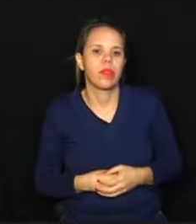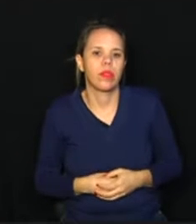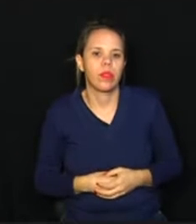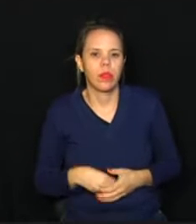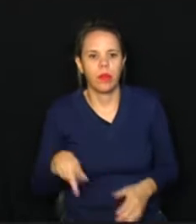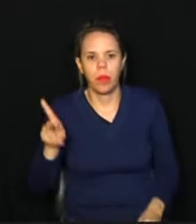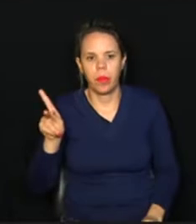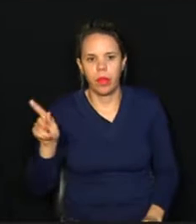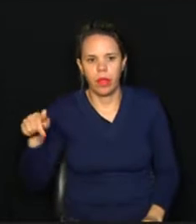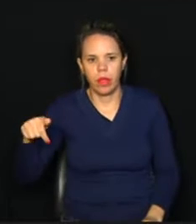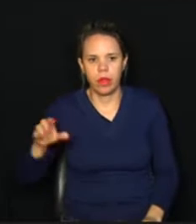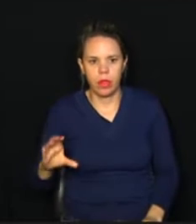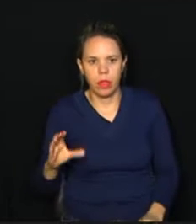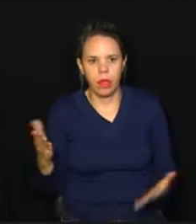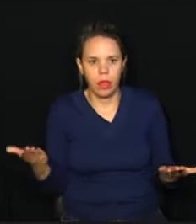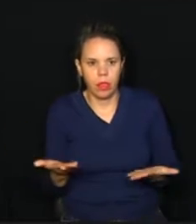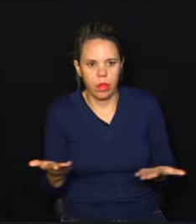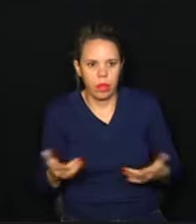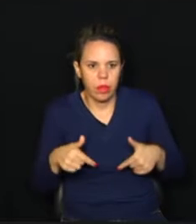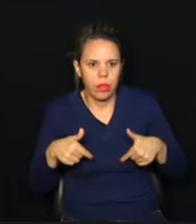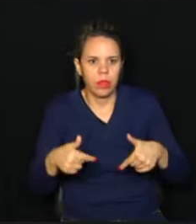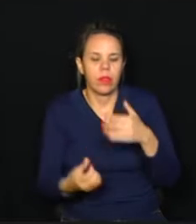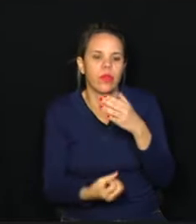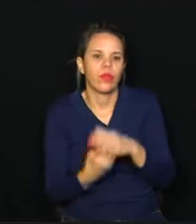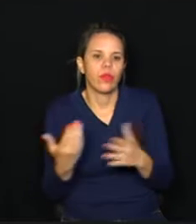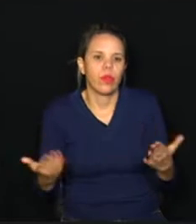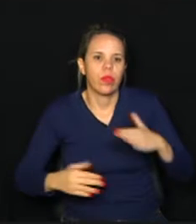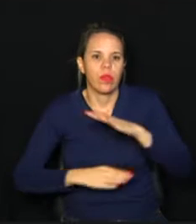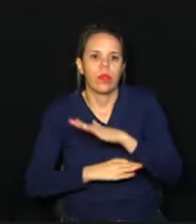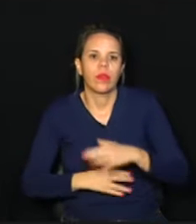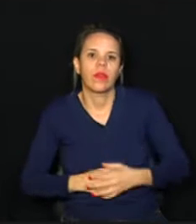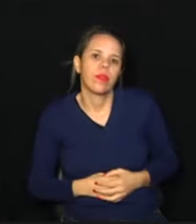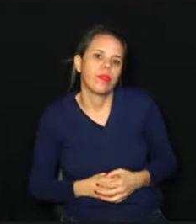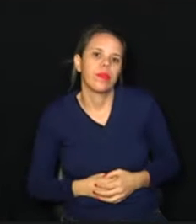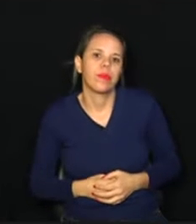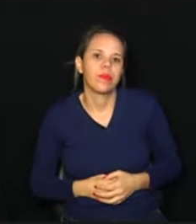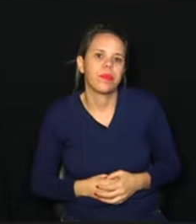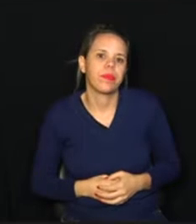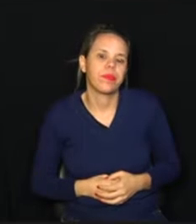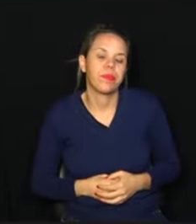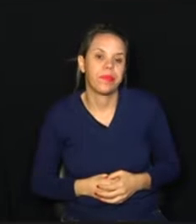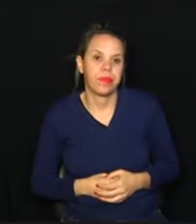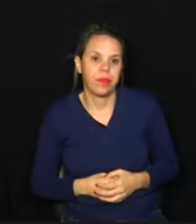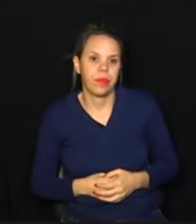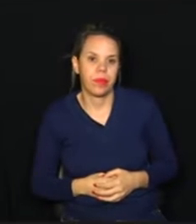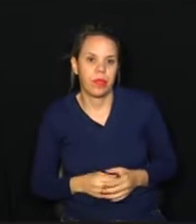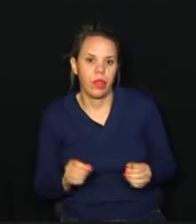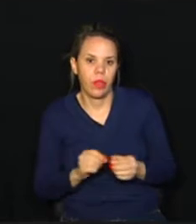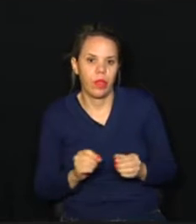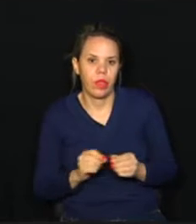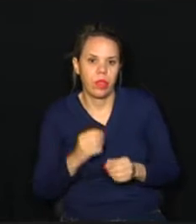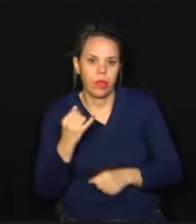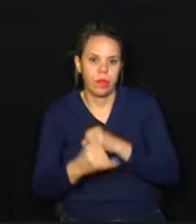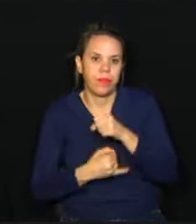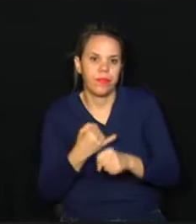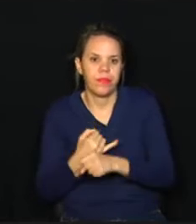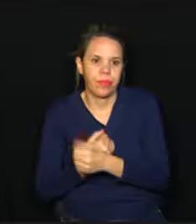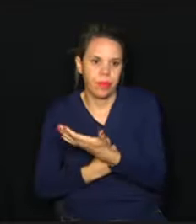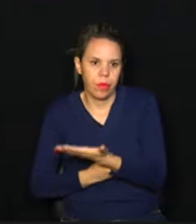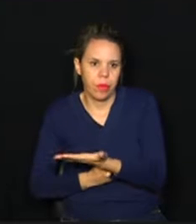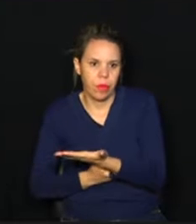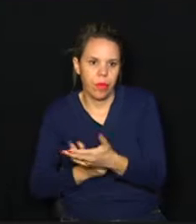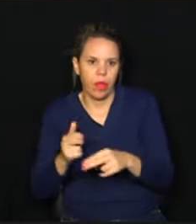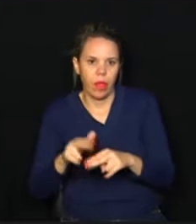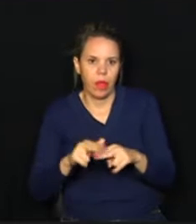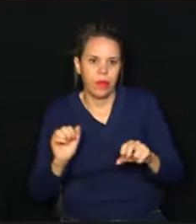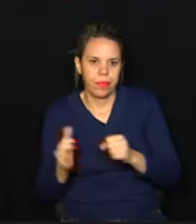uma das proponentes aqui da realização desse ato hoje na Câmara Municipal de Campinas, se realizando de modo virtual por